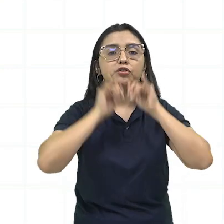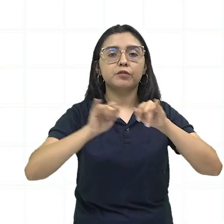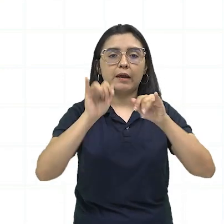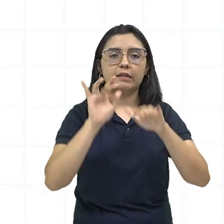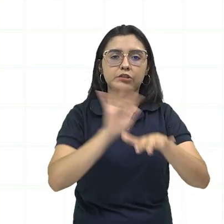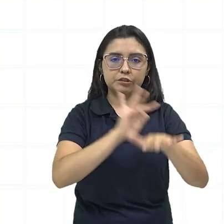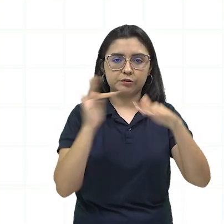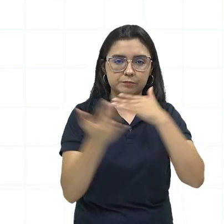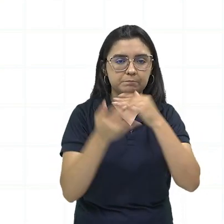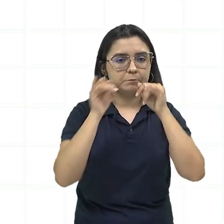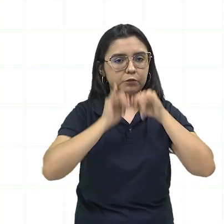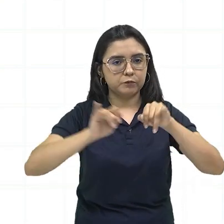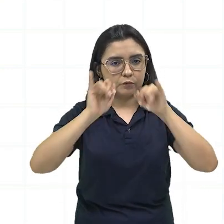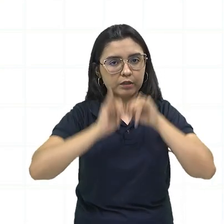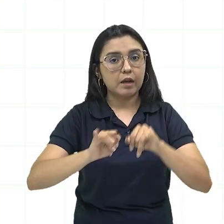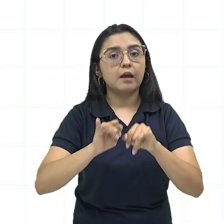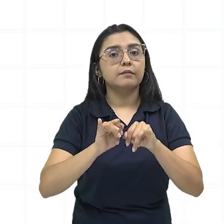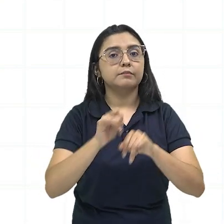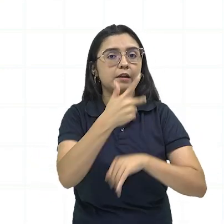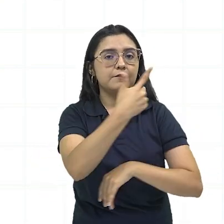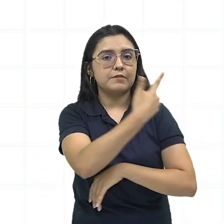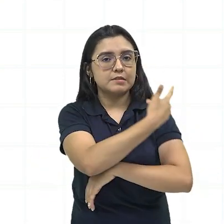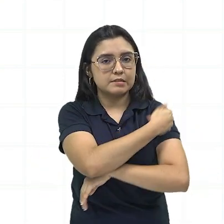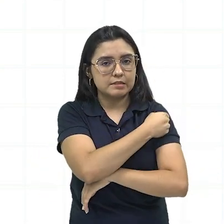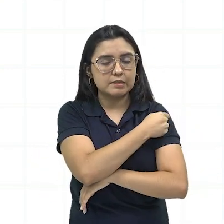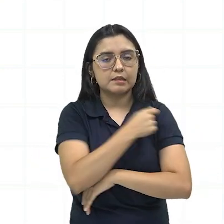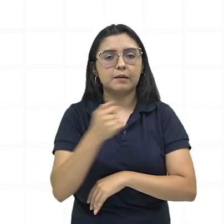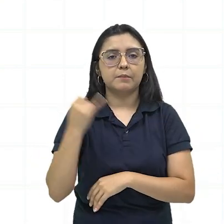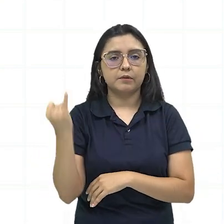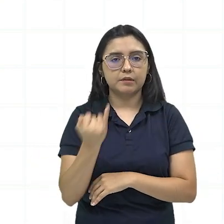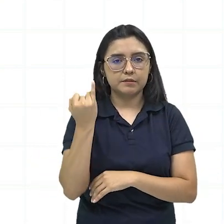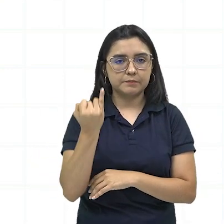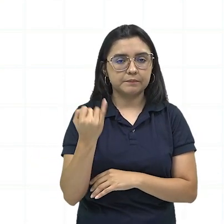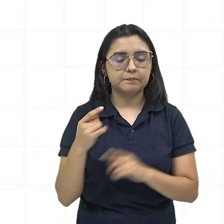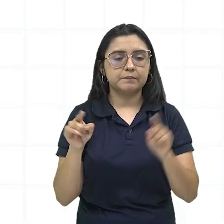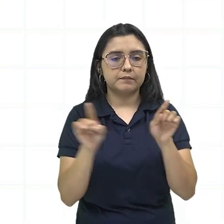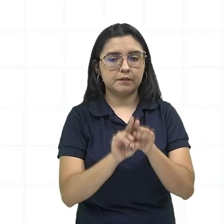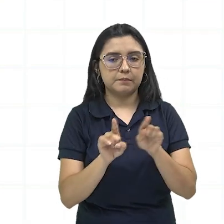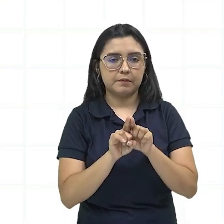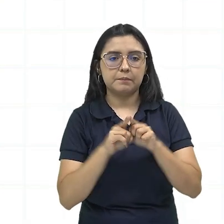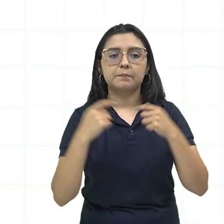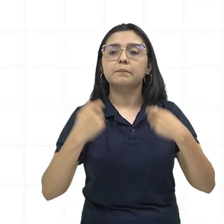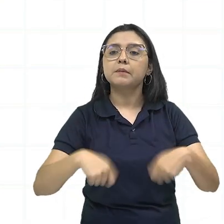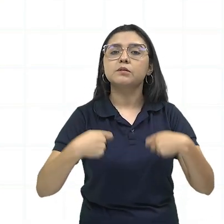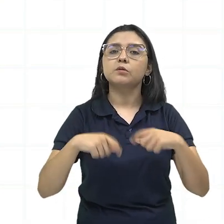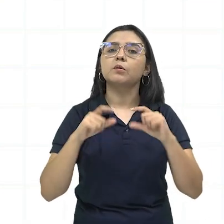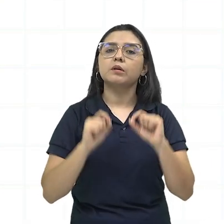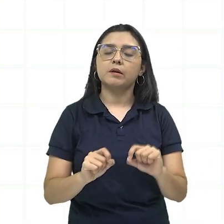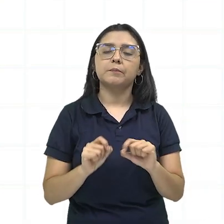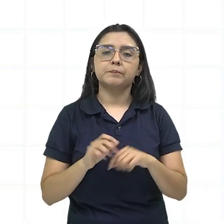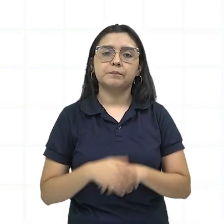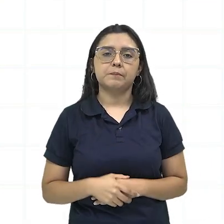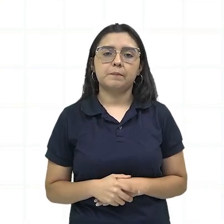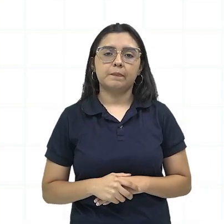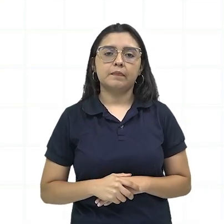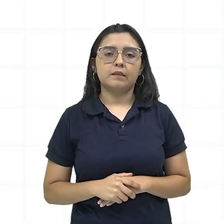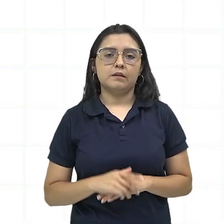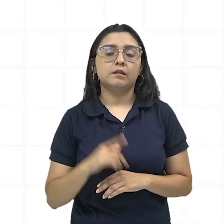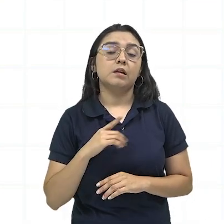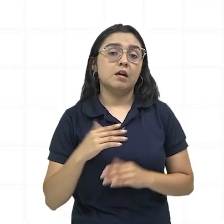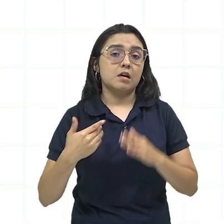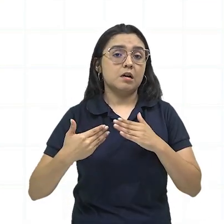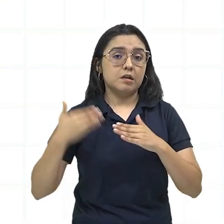para a sociedade sobre a vacina, né, que eu acabei de falar, a importância, e que precisou ter ali a segurança de um